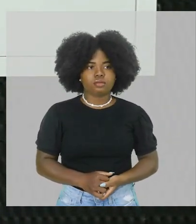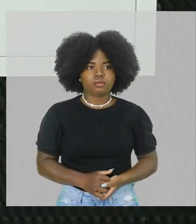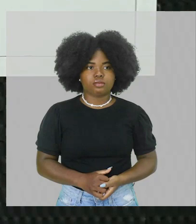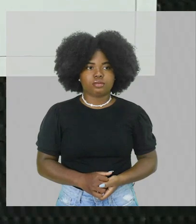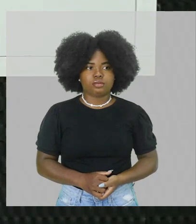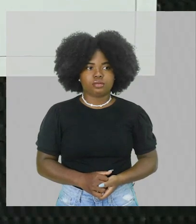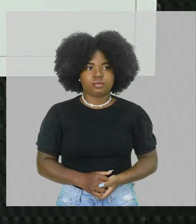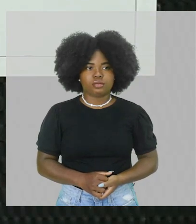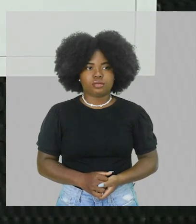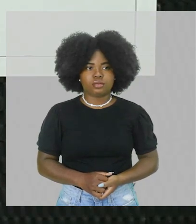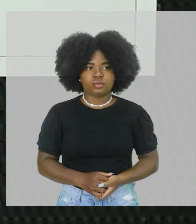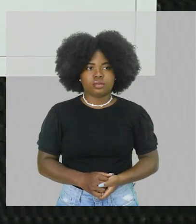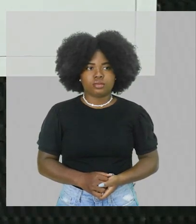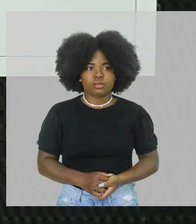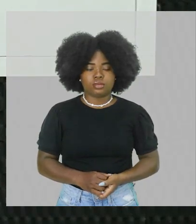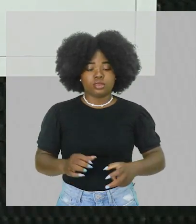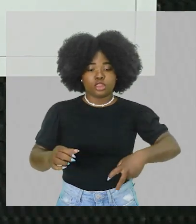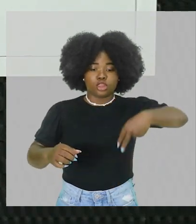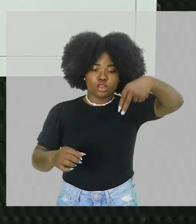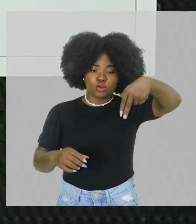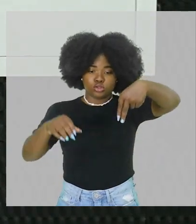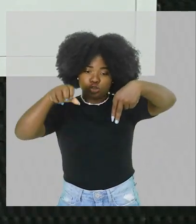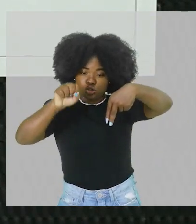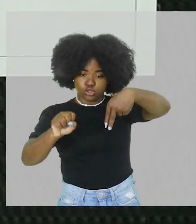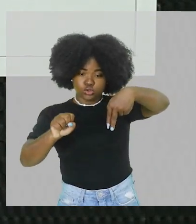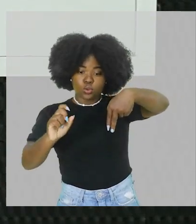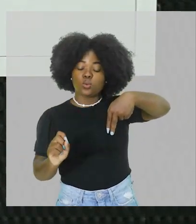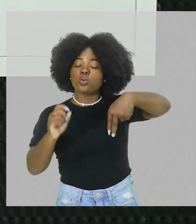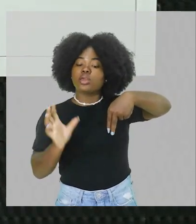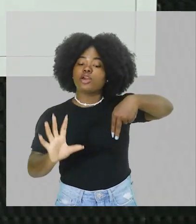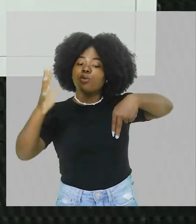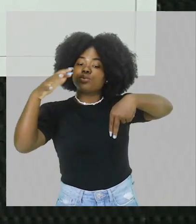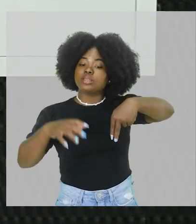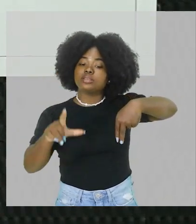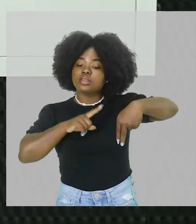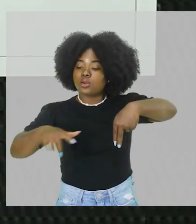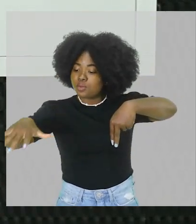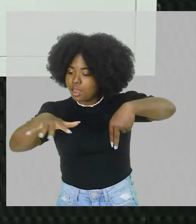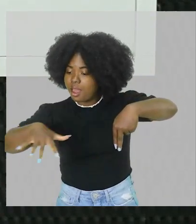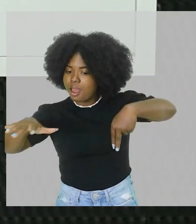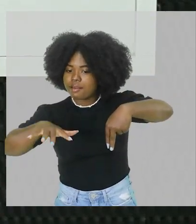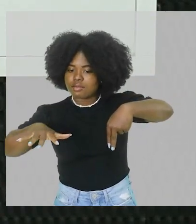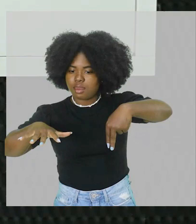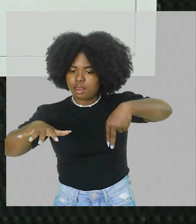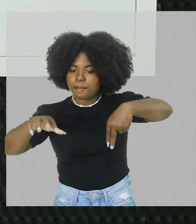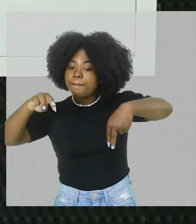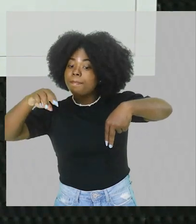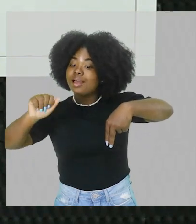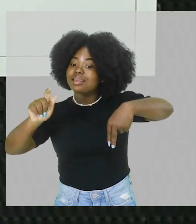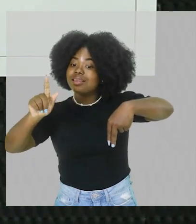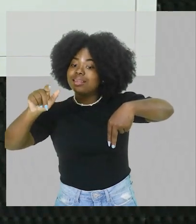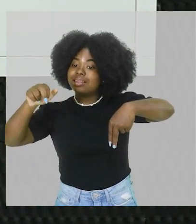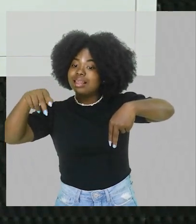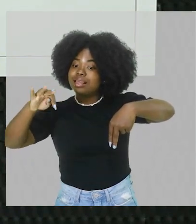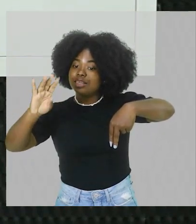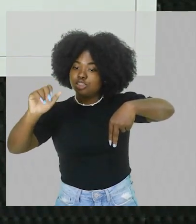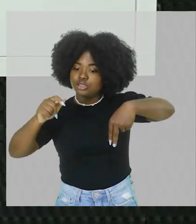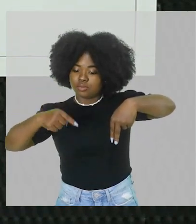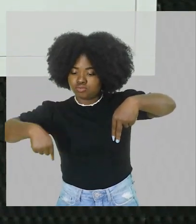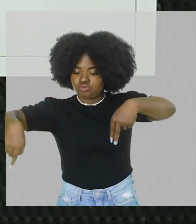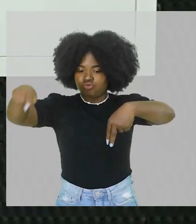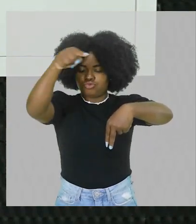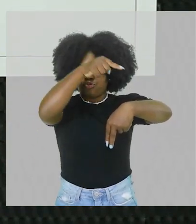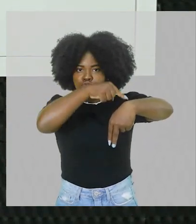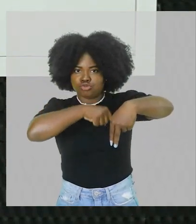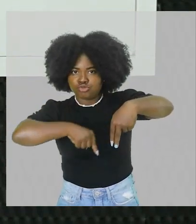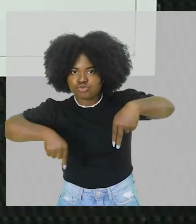que nesse ímã, certo? Existe um campo que nós chamamos de campo magnético. Por quê que a gente percebe isso? Porque